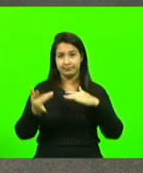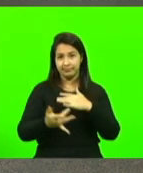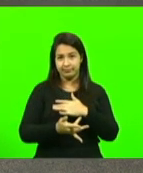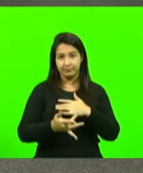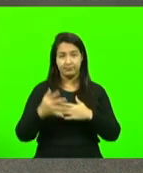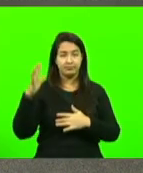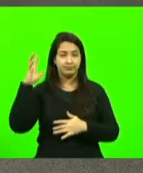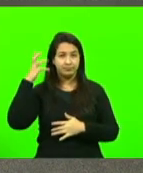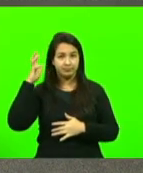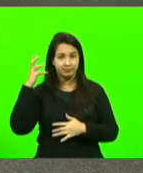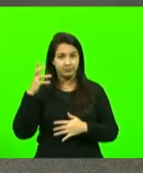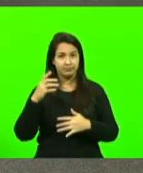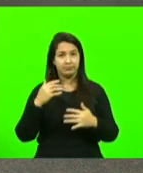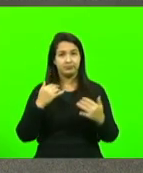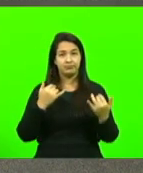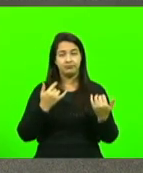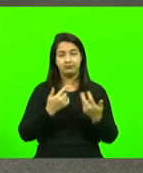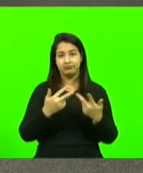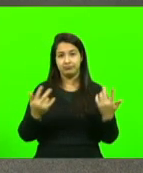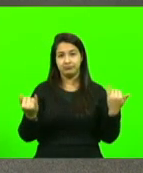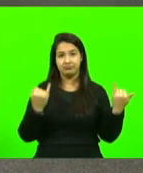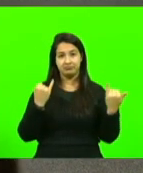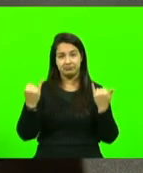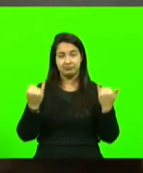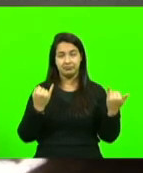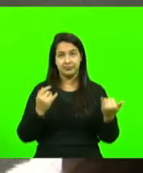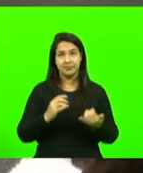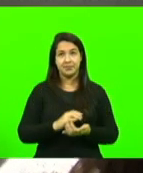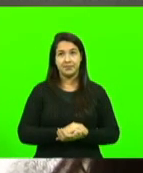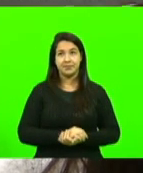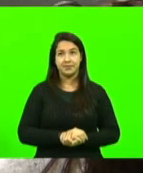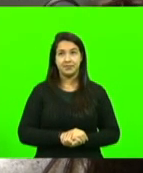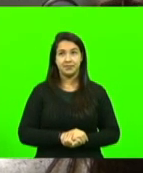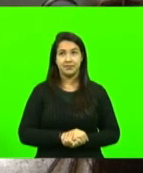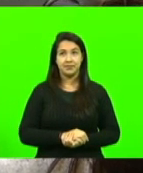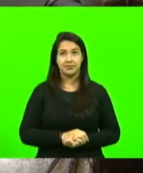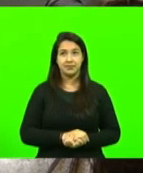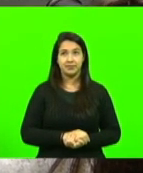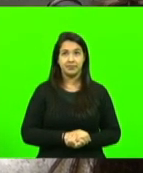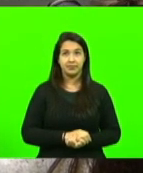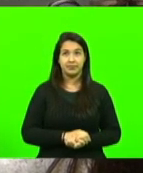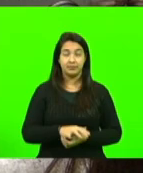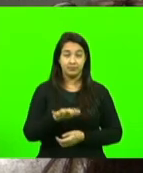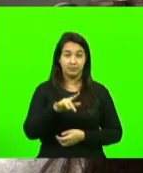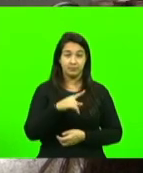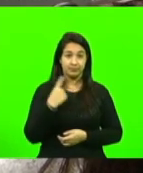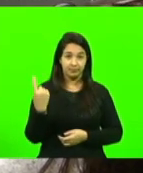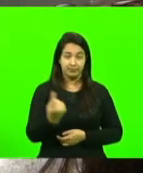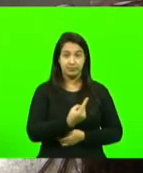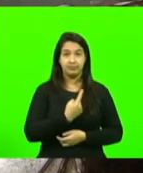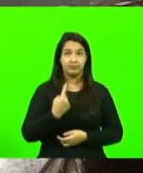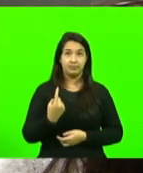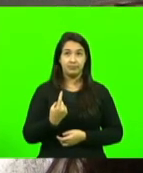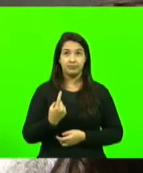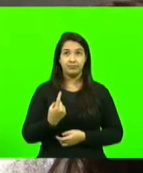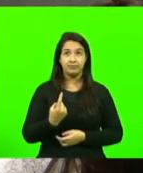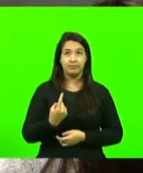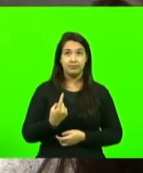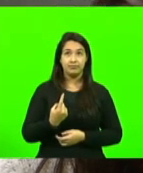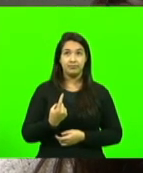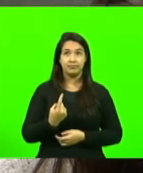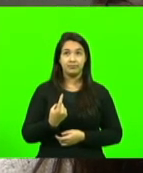sociais e pelos canais da Assembleia Legislativa e é nós é